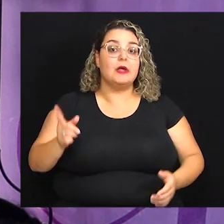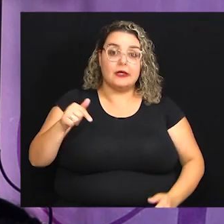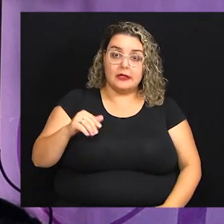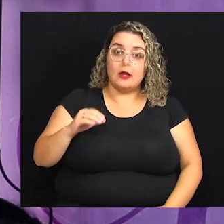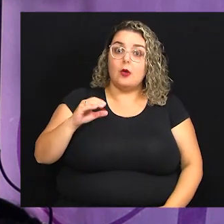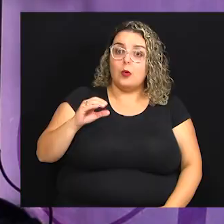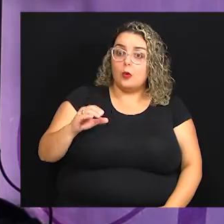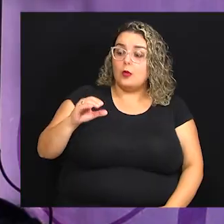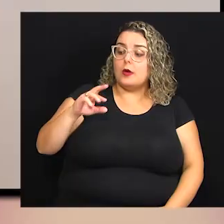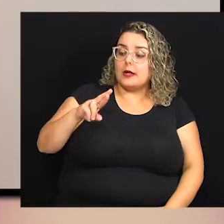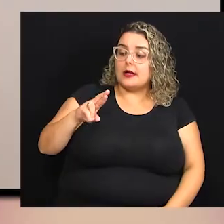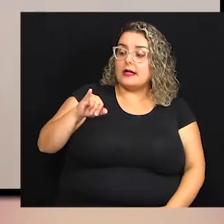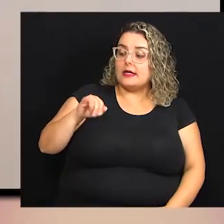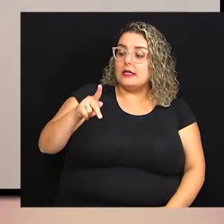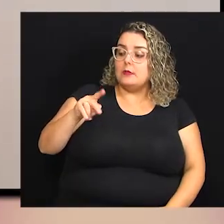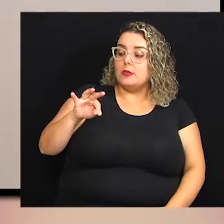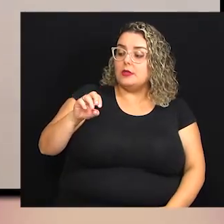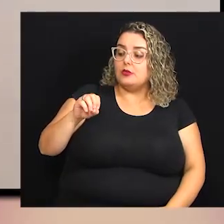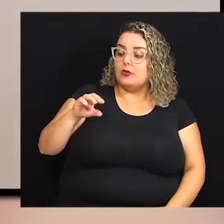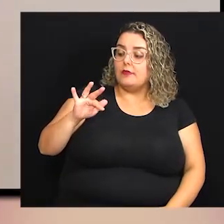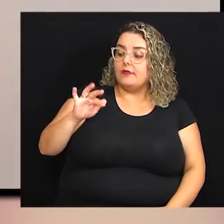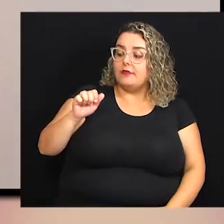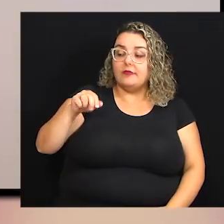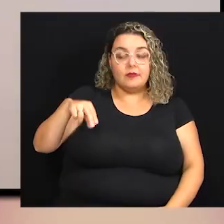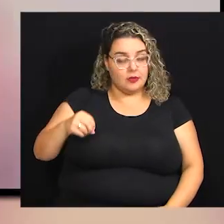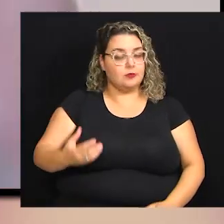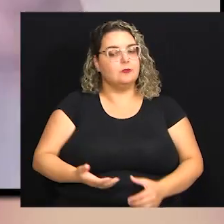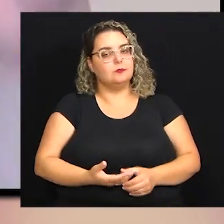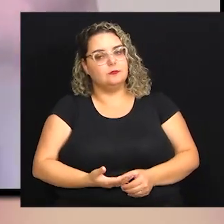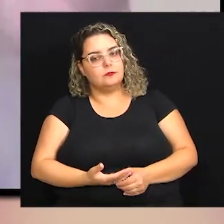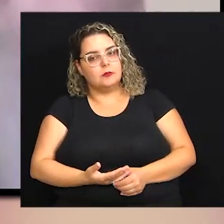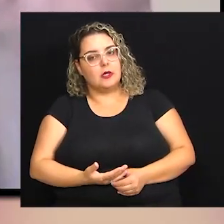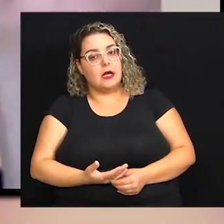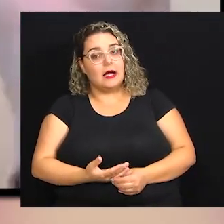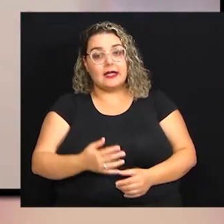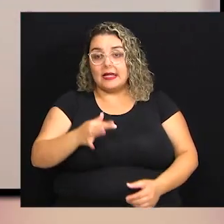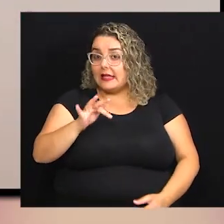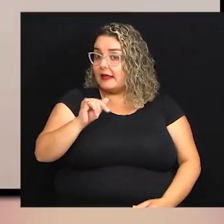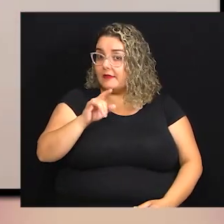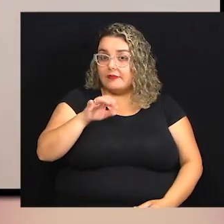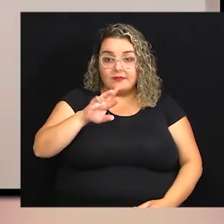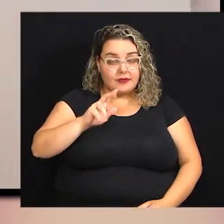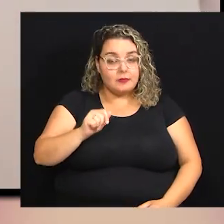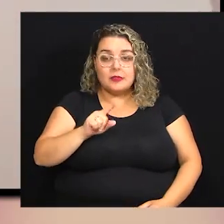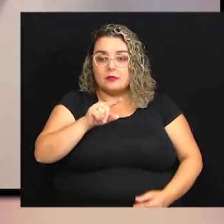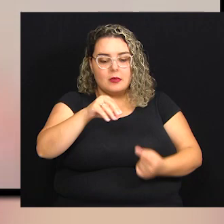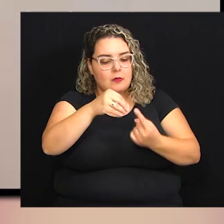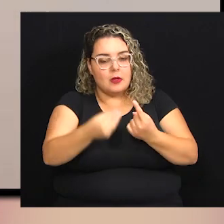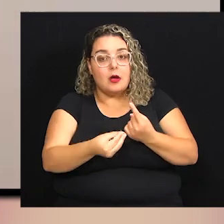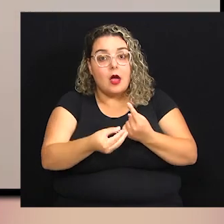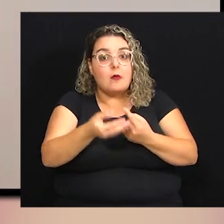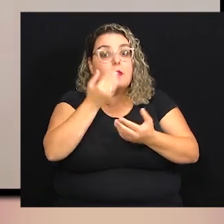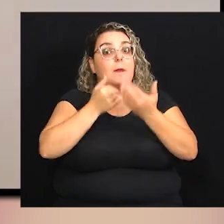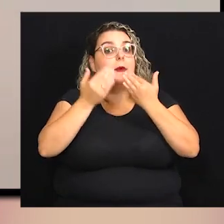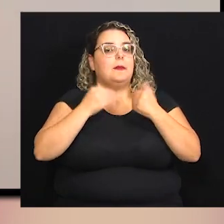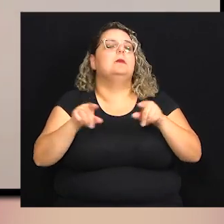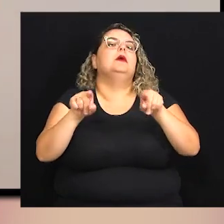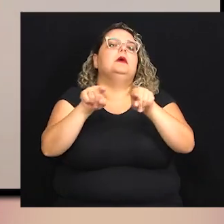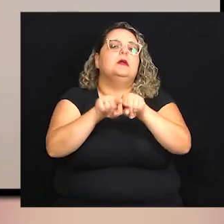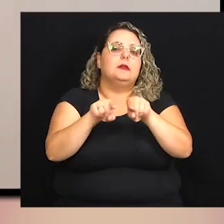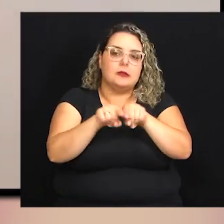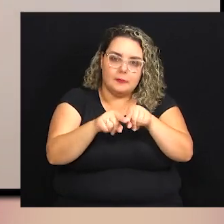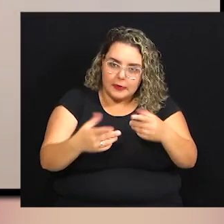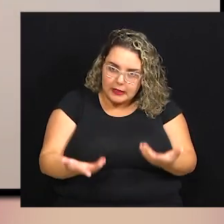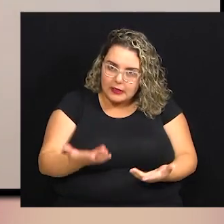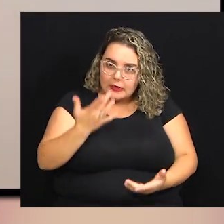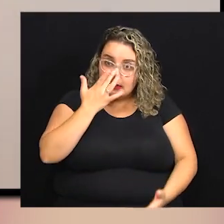é o triptofano. Sim. Entendeu? Então, aquela fibrinha não é para ser tirada, é para ser ingerida